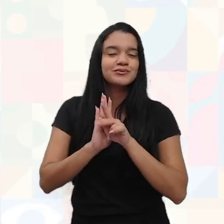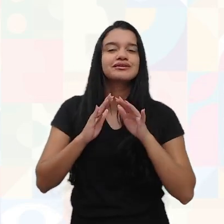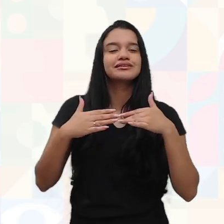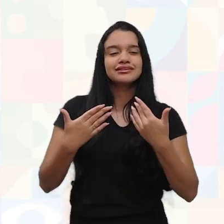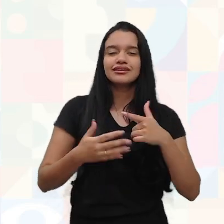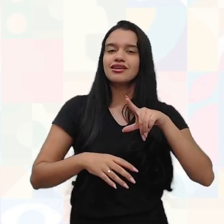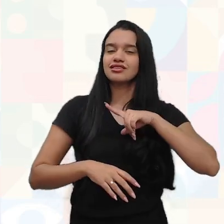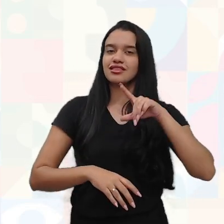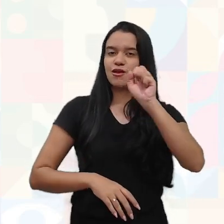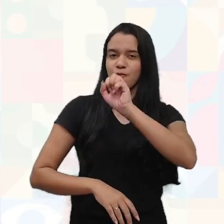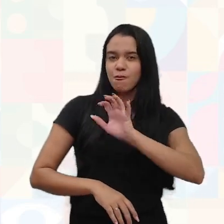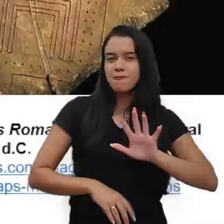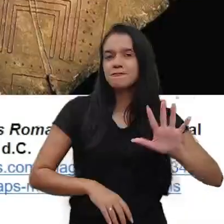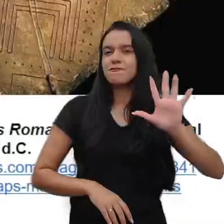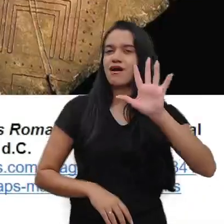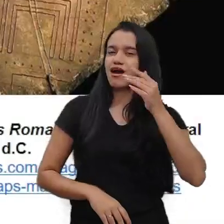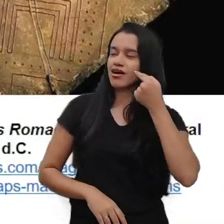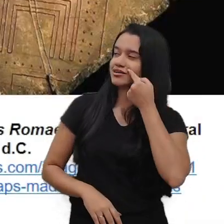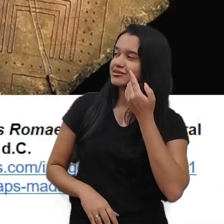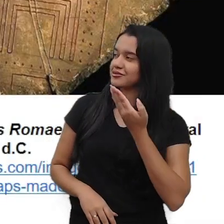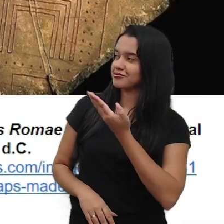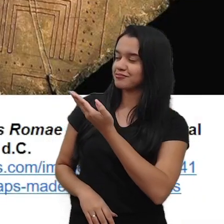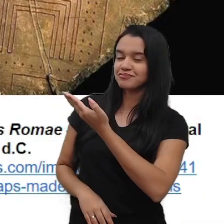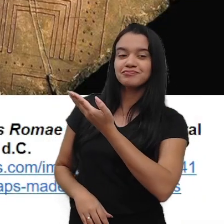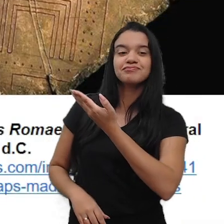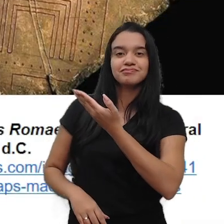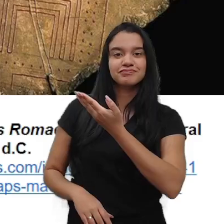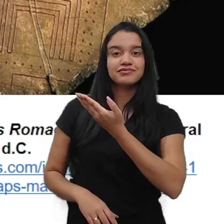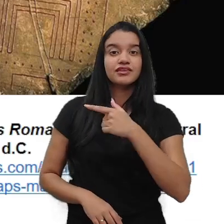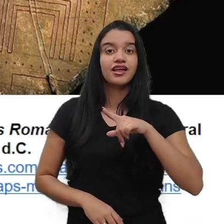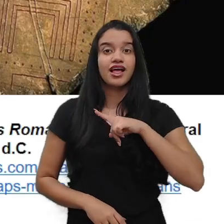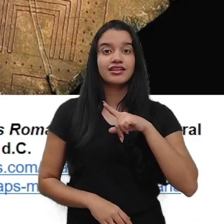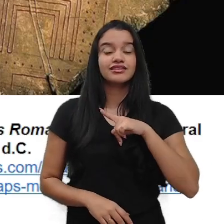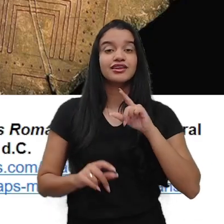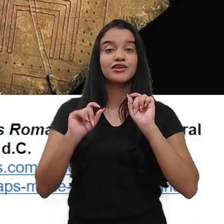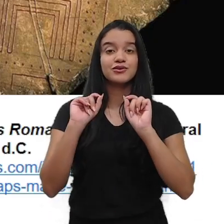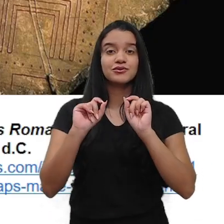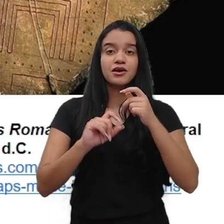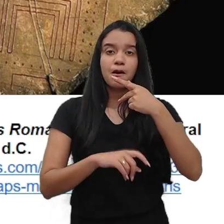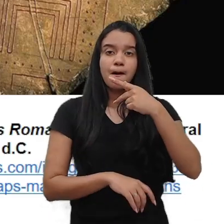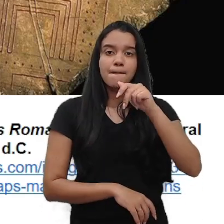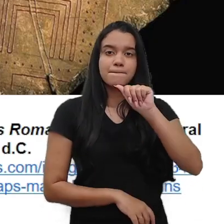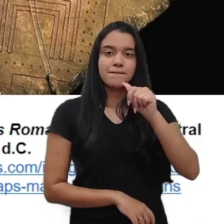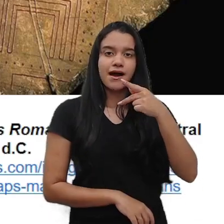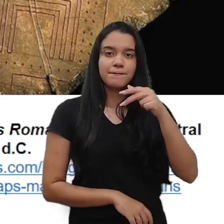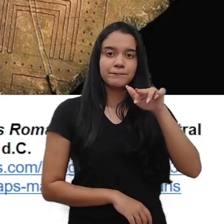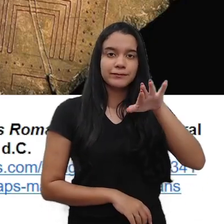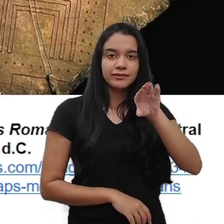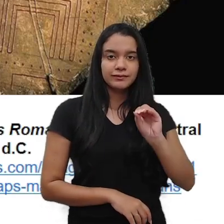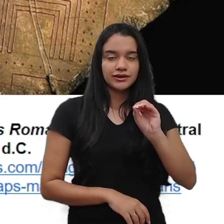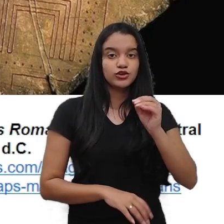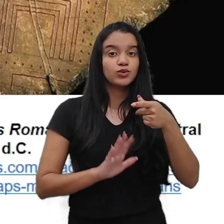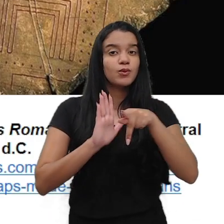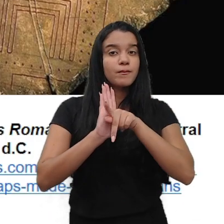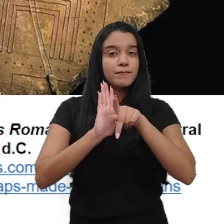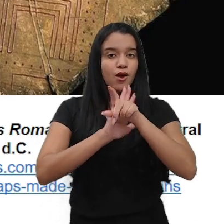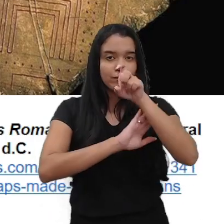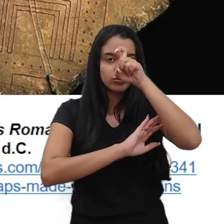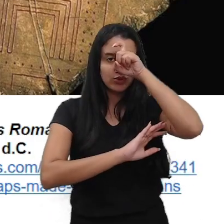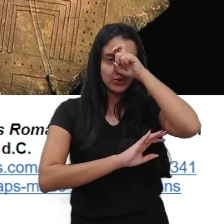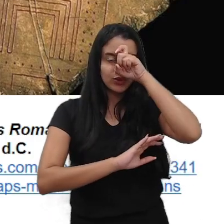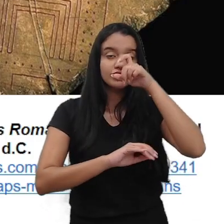tem algumas imagens bastante interessantes, né? À esquerda a gente tem um papiro de Rind, que é um papiro egípcio de